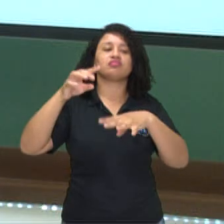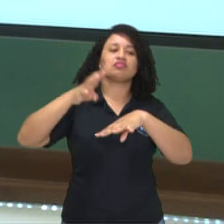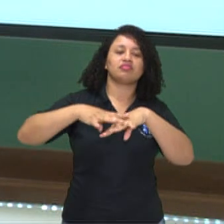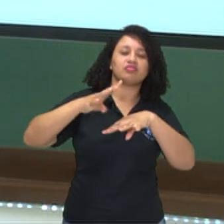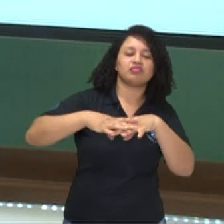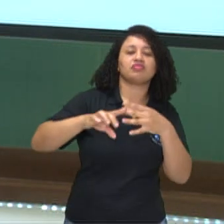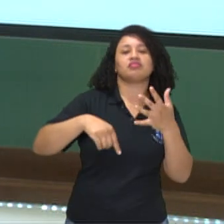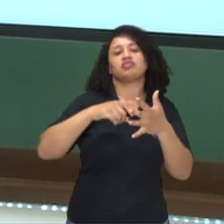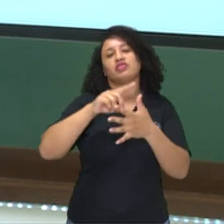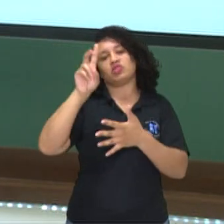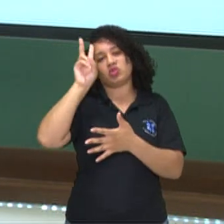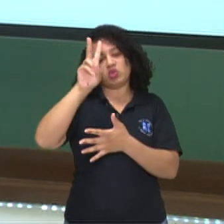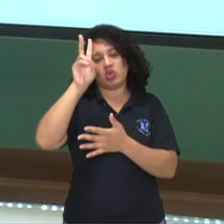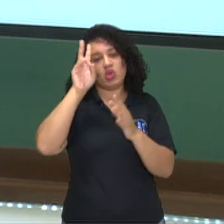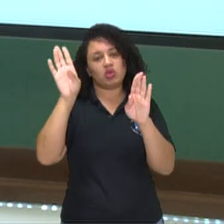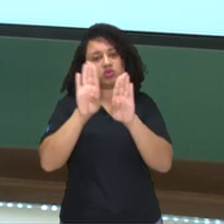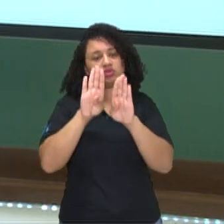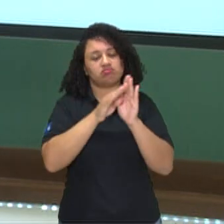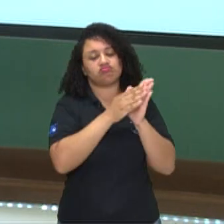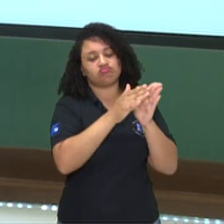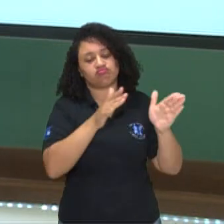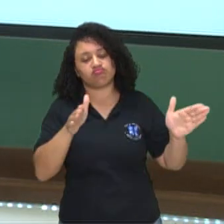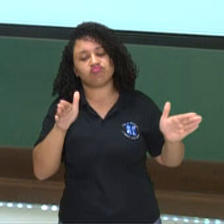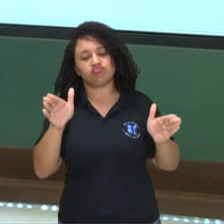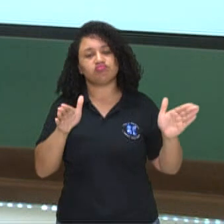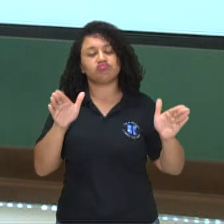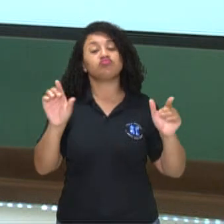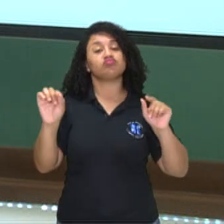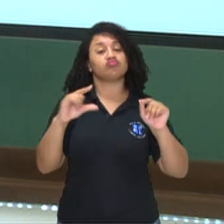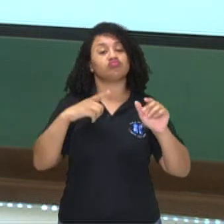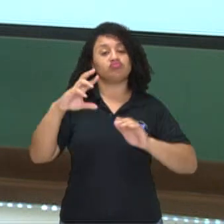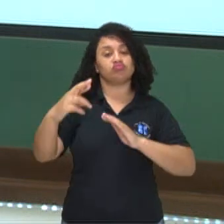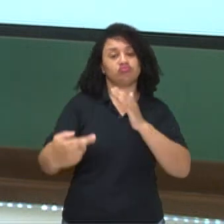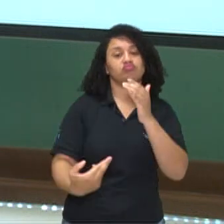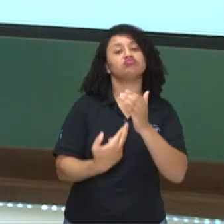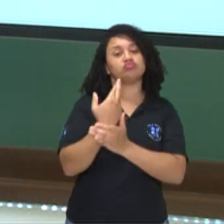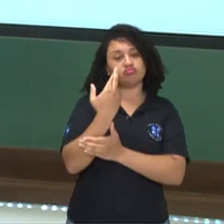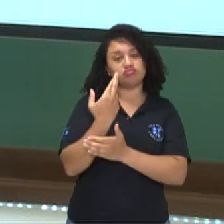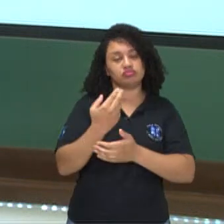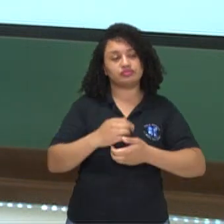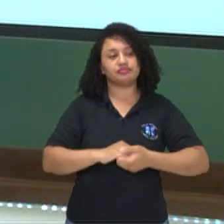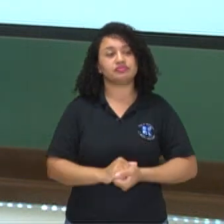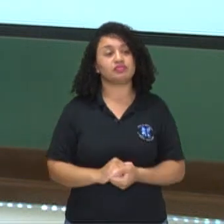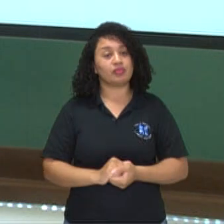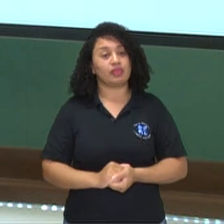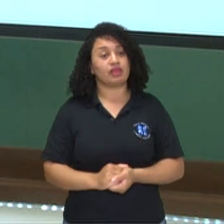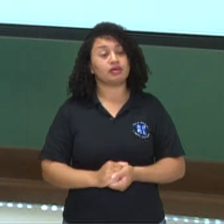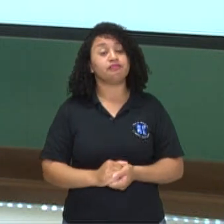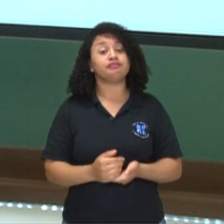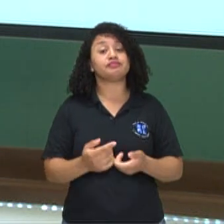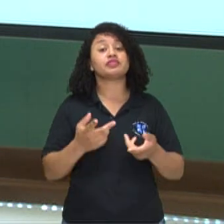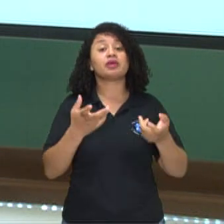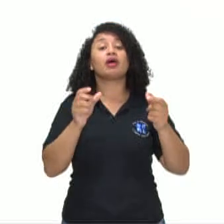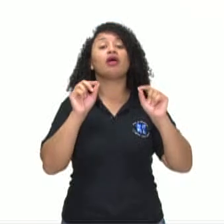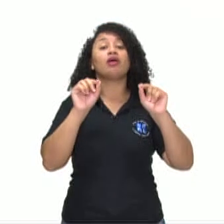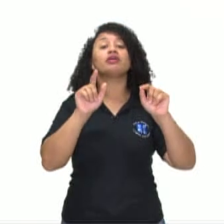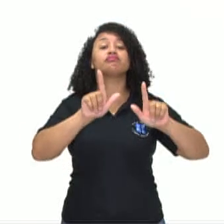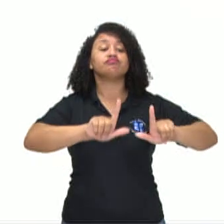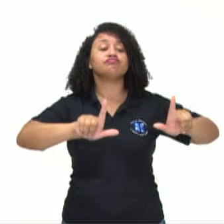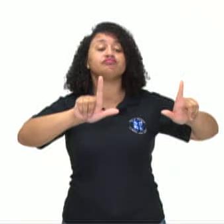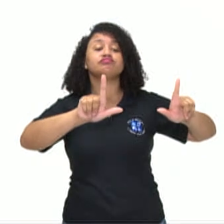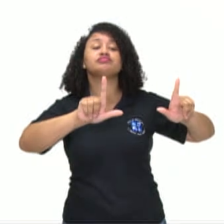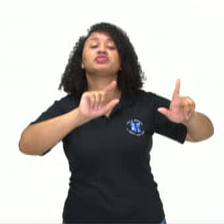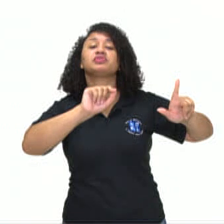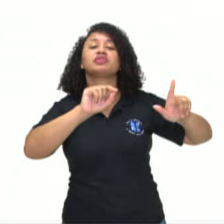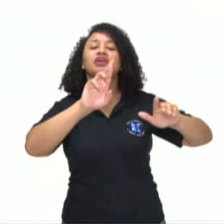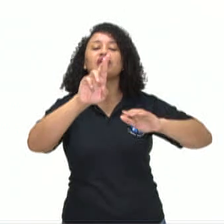matemática, história, né? Durante esse período do Renascimento. Olha aqui quem eu trago para vocês, né? O Renascimento